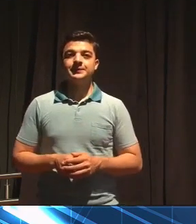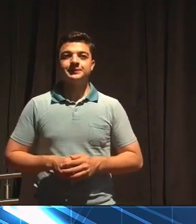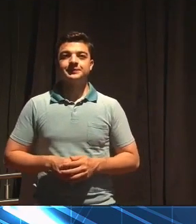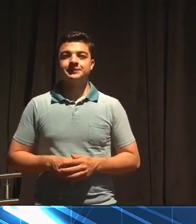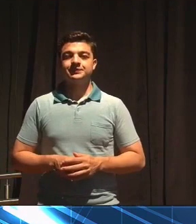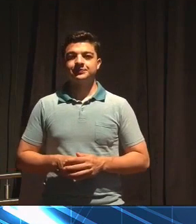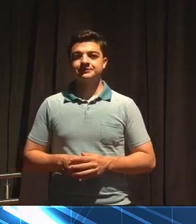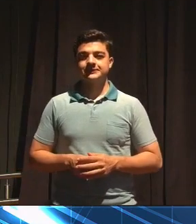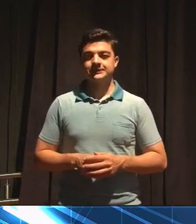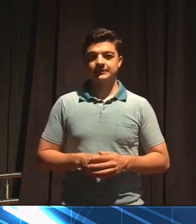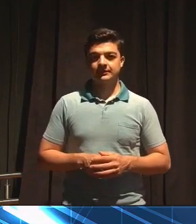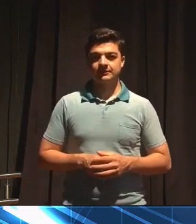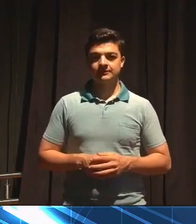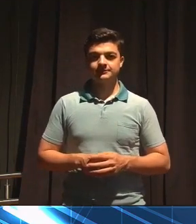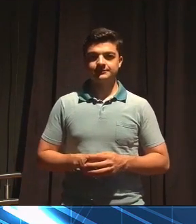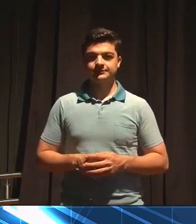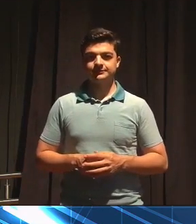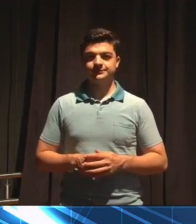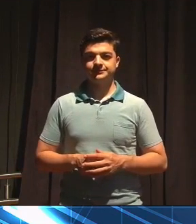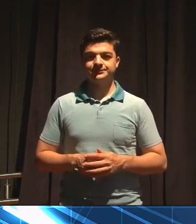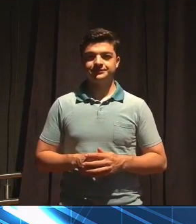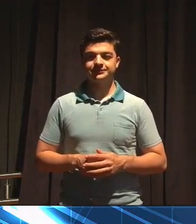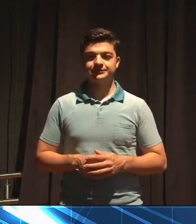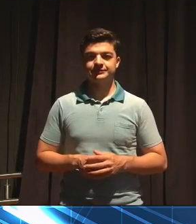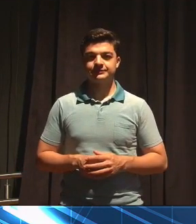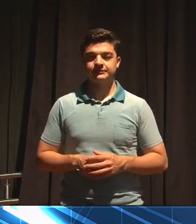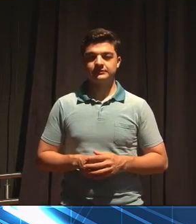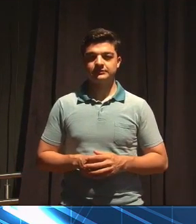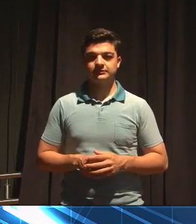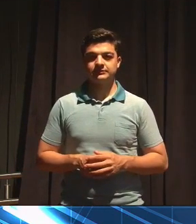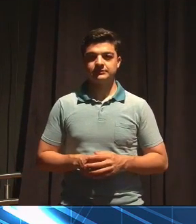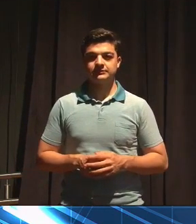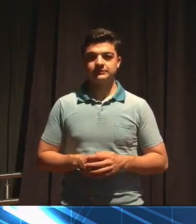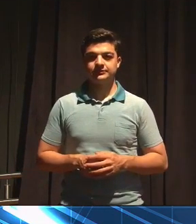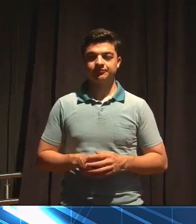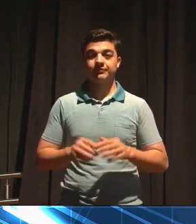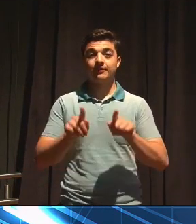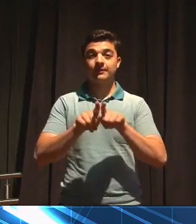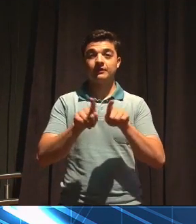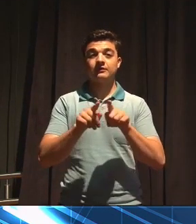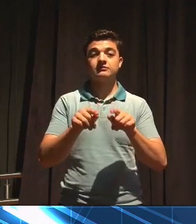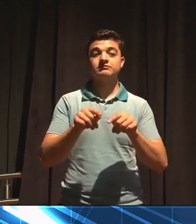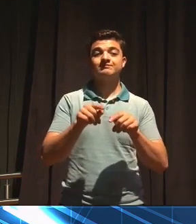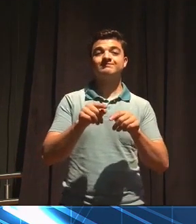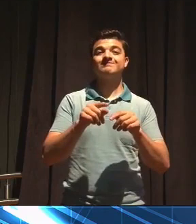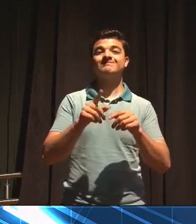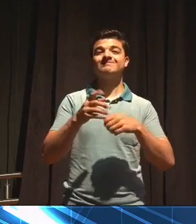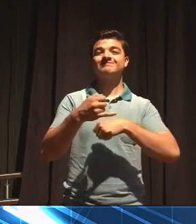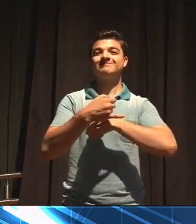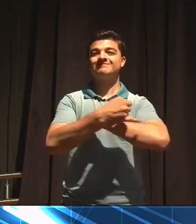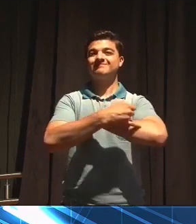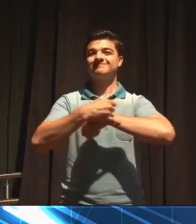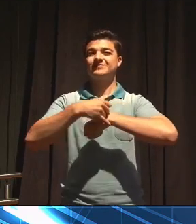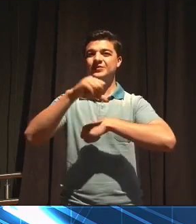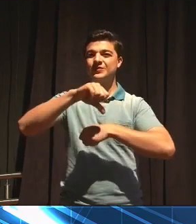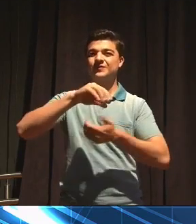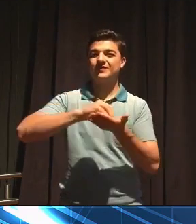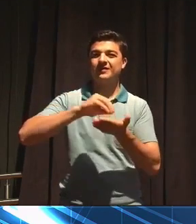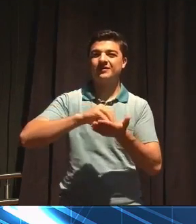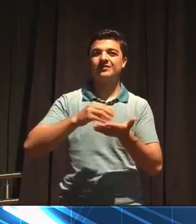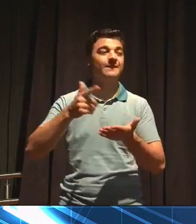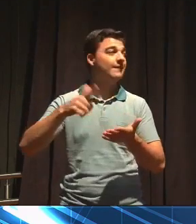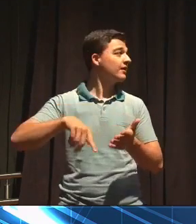uma coisa que começa a ficar evidente para o time de desenvolvimento, principalmente, e até mesmo de vez em quando de infraestrutura, é a falta de tuning em aplicação, né?